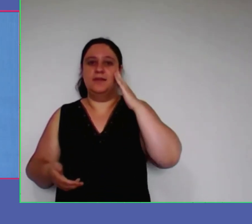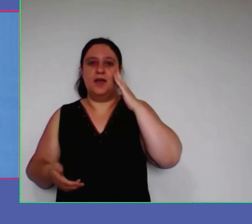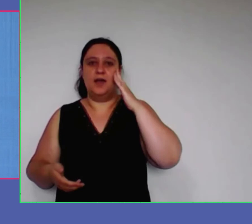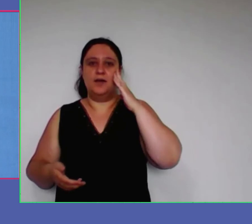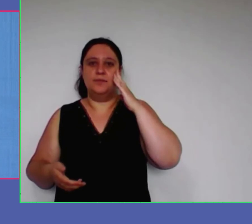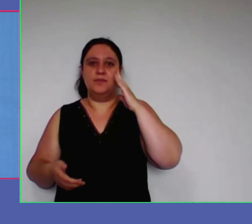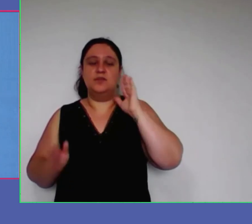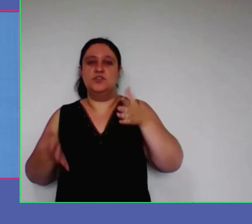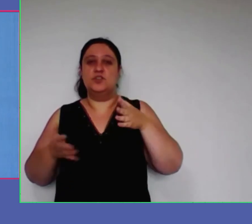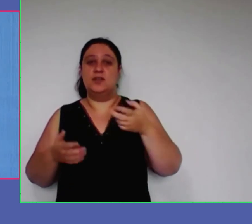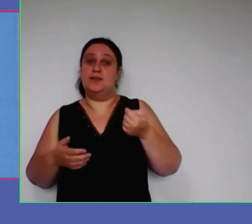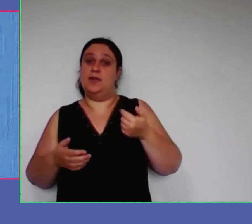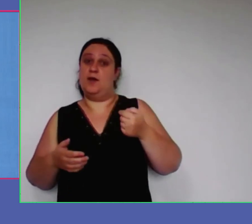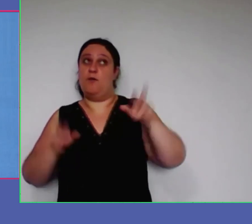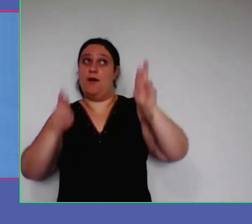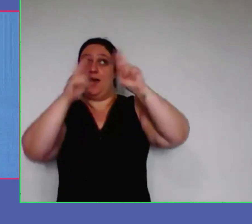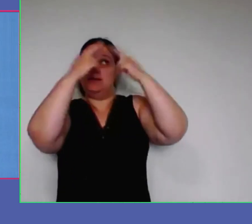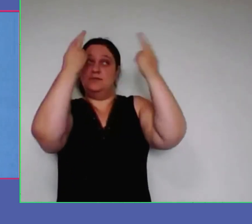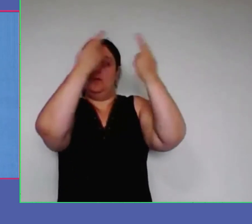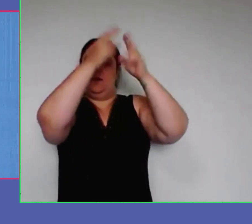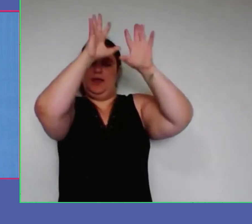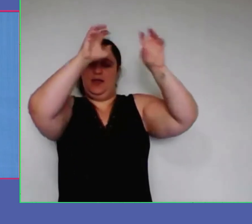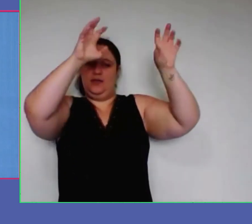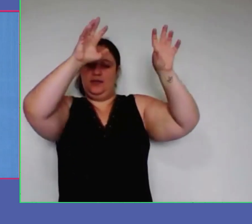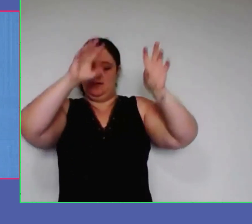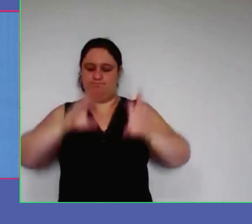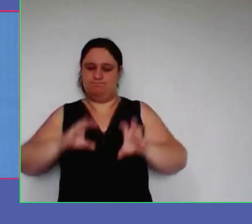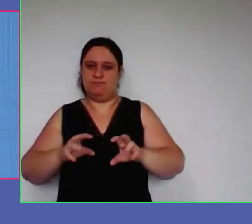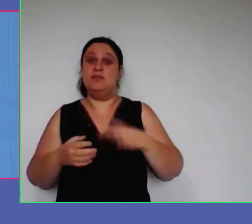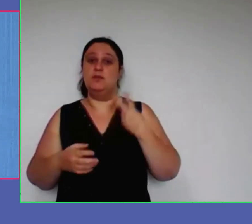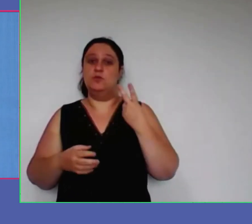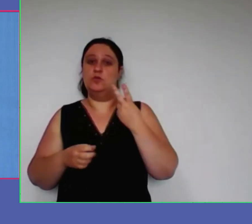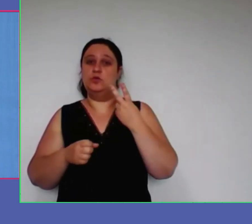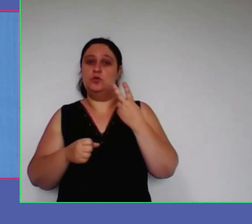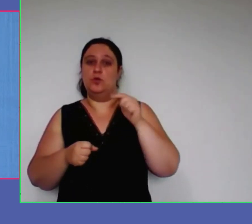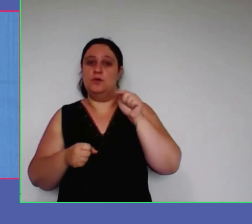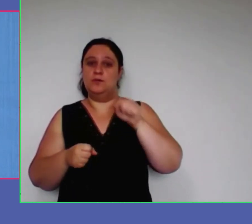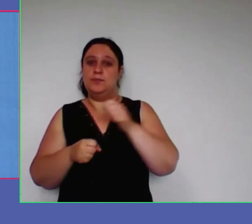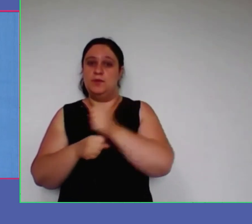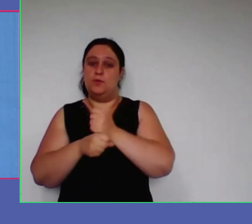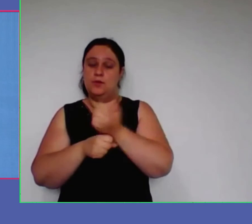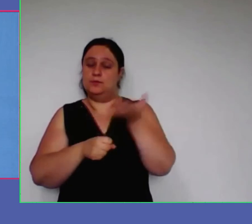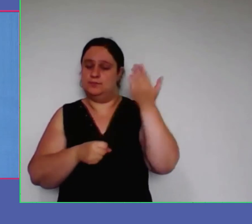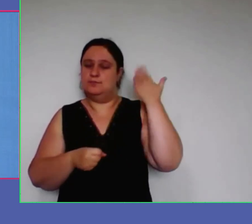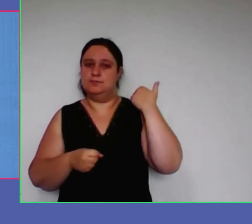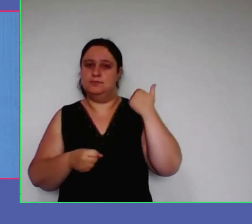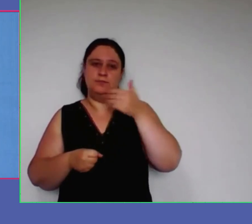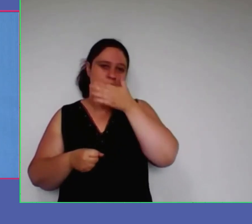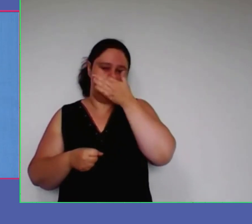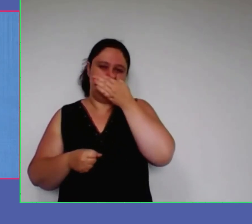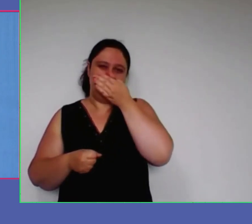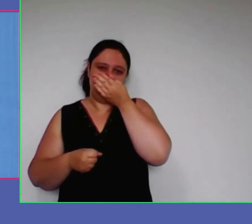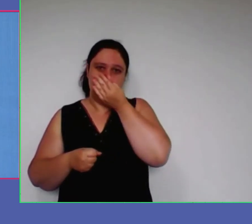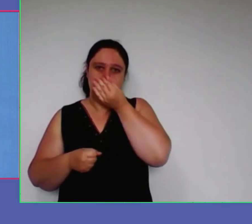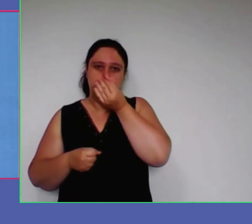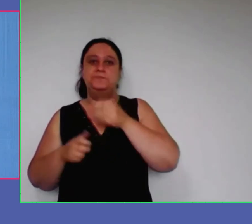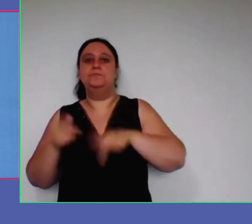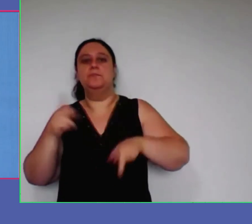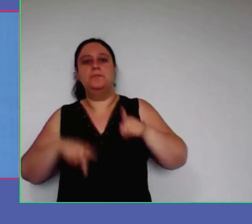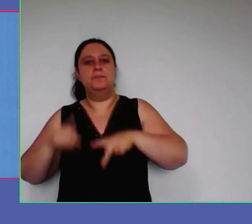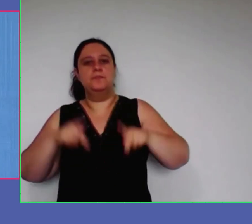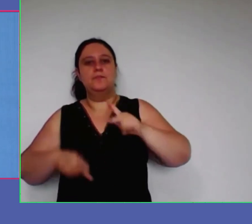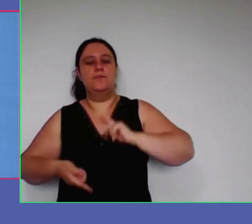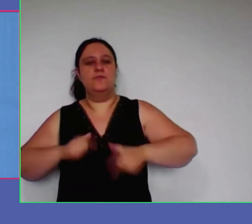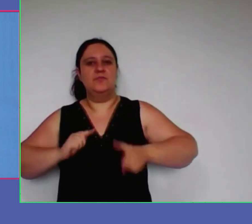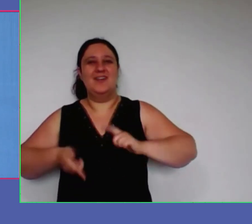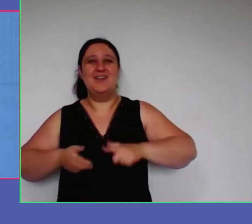tudo. Irmãos, 2000 anos atrás, o povo de Israel não percebeu que Jesus Cristo era o